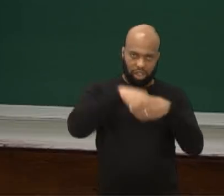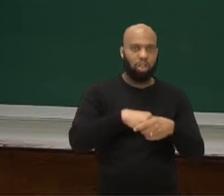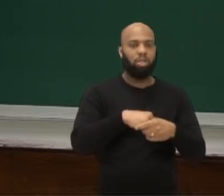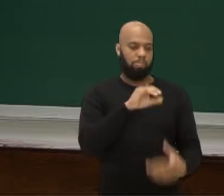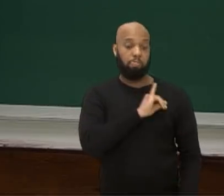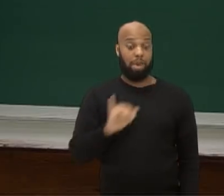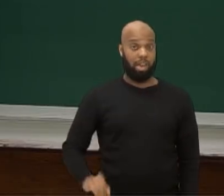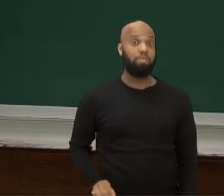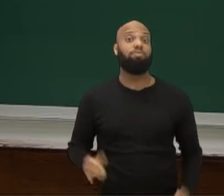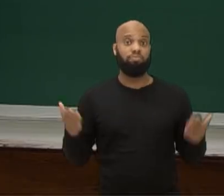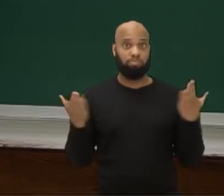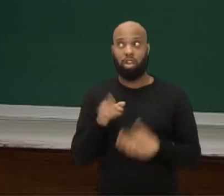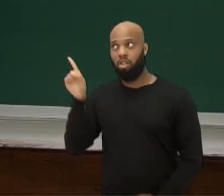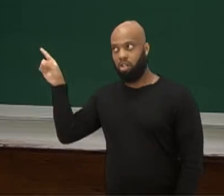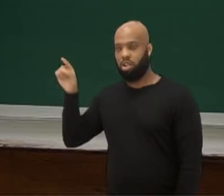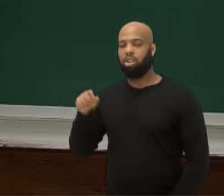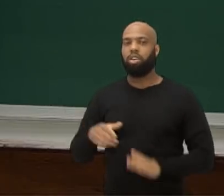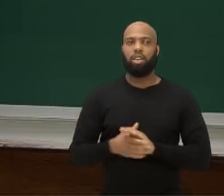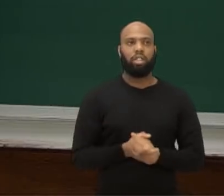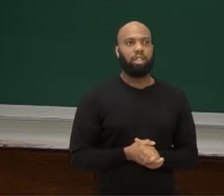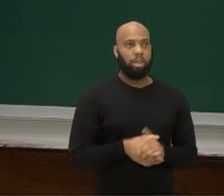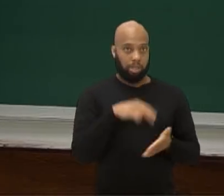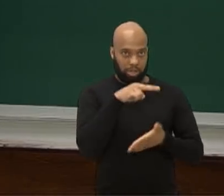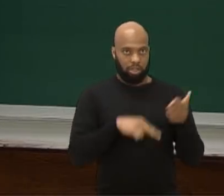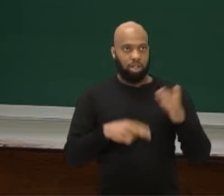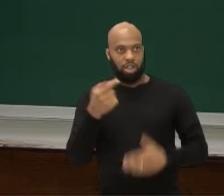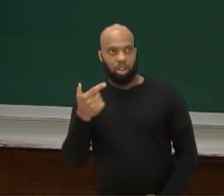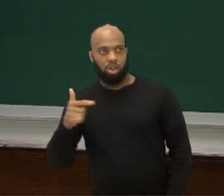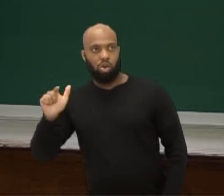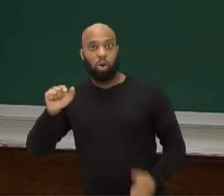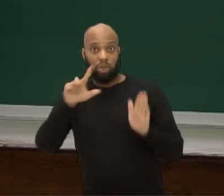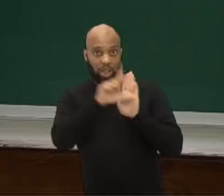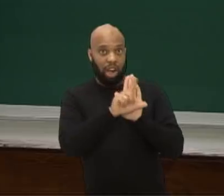imperial brasileiro. Então, fique atento. Vamos ler outro